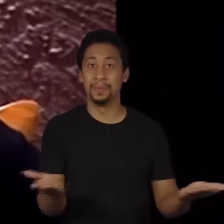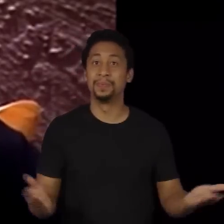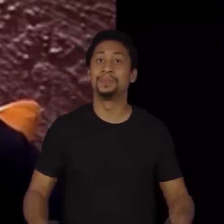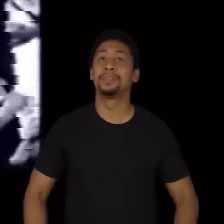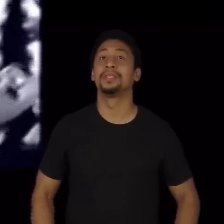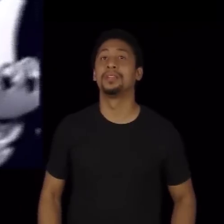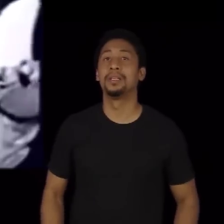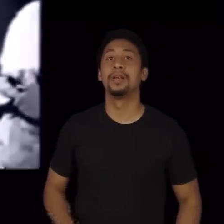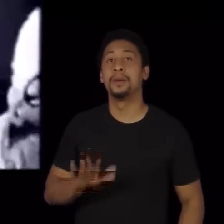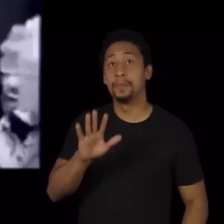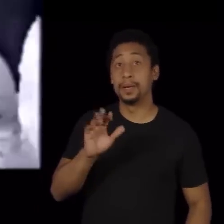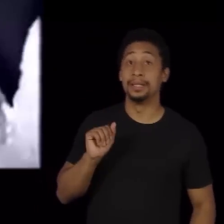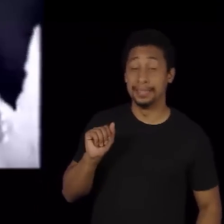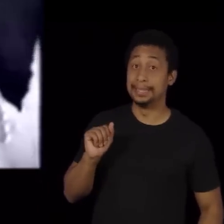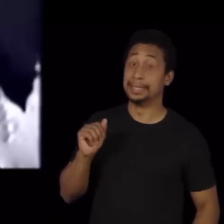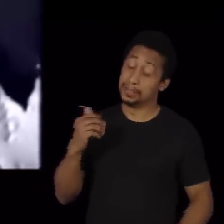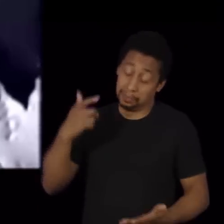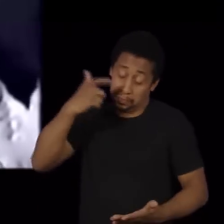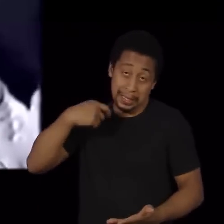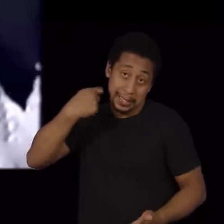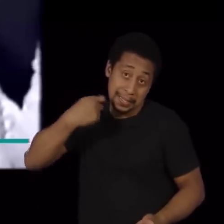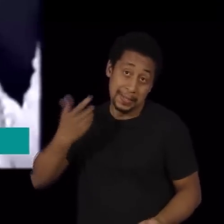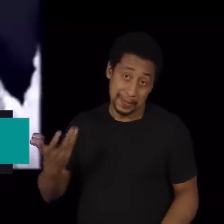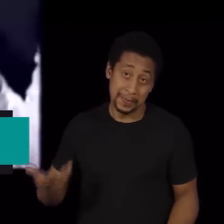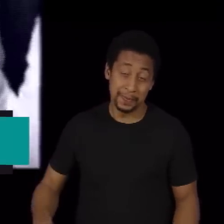atriz. Quando eu chegava,